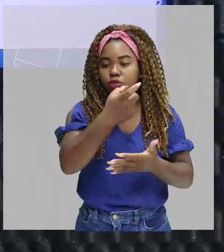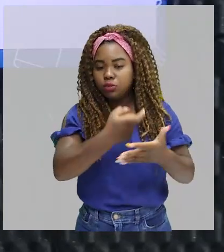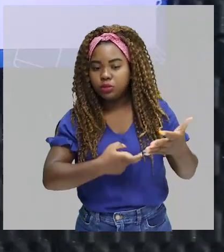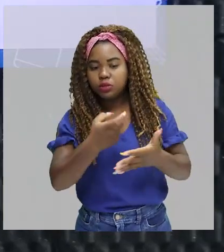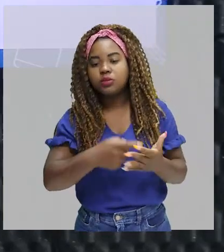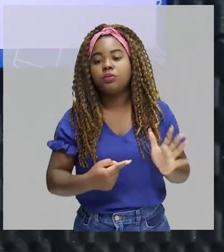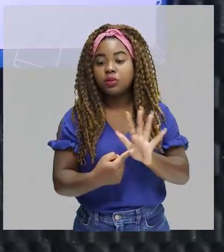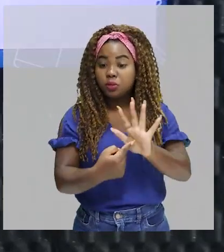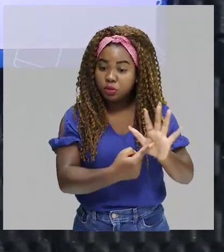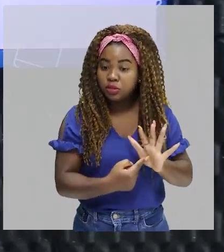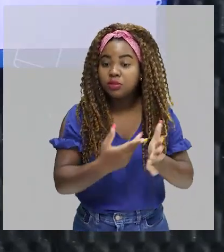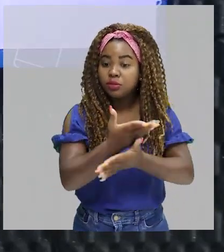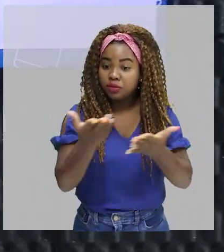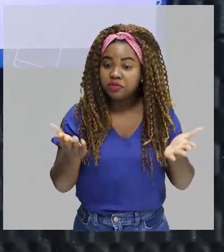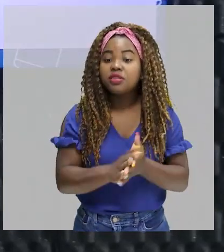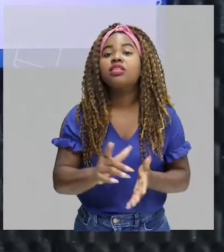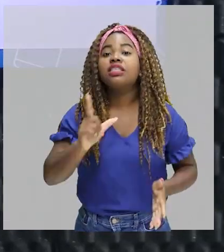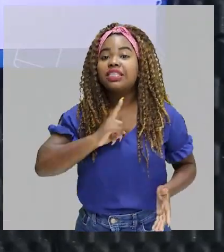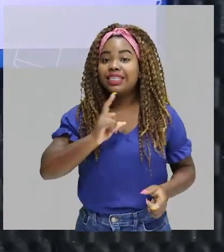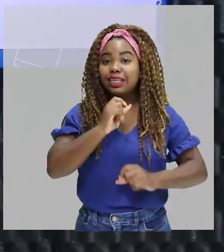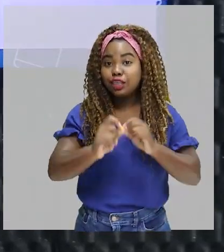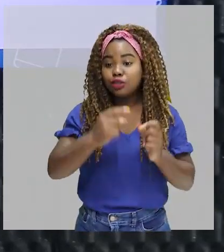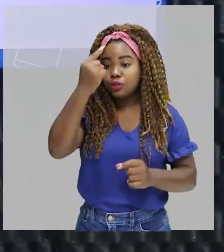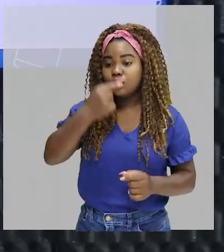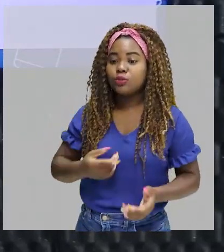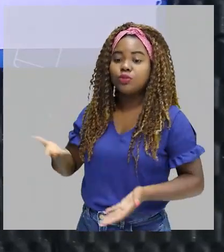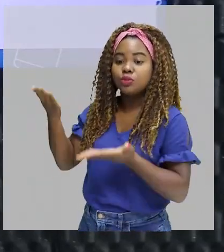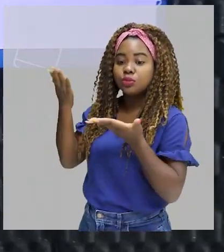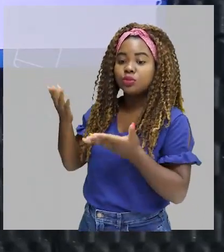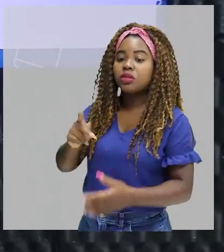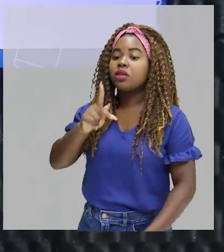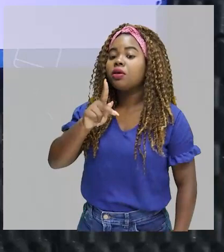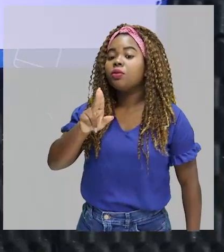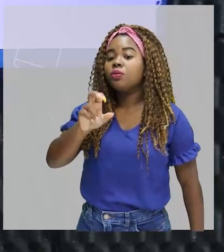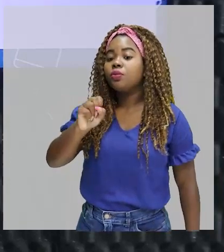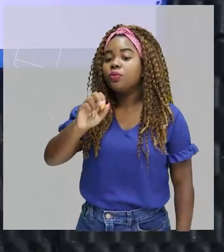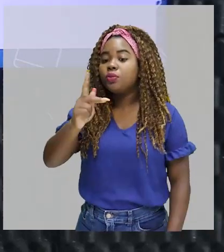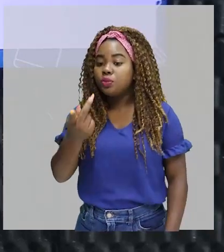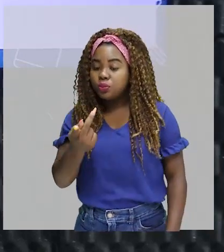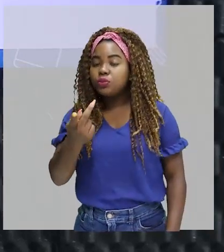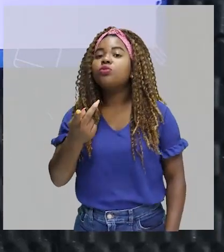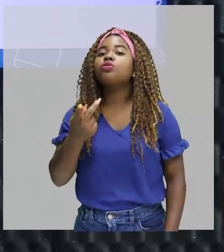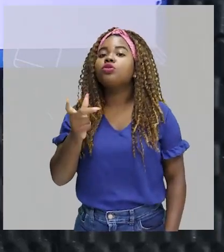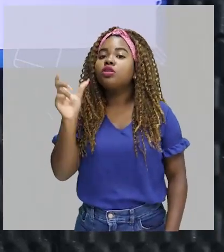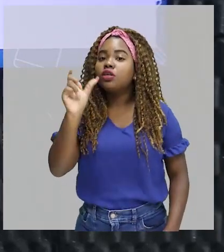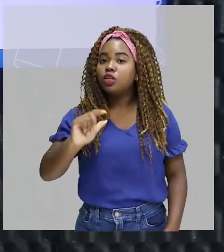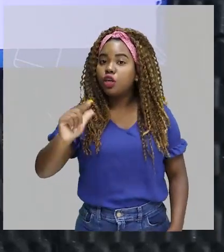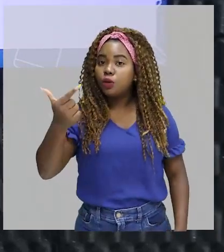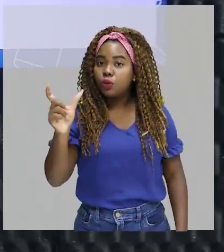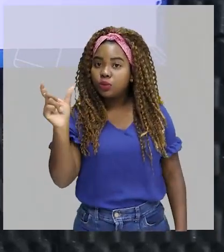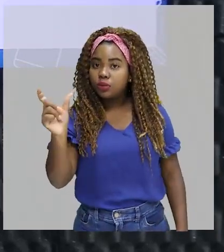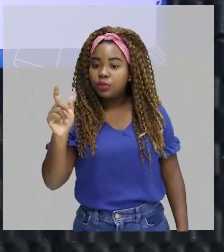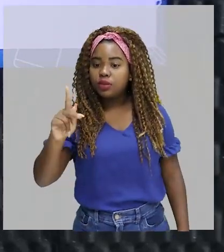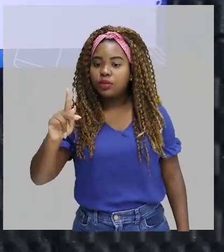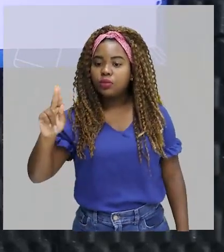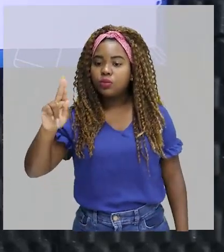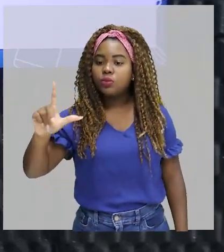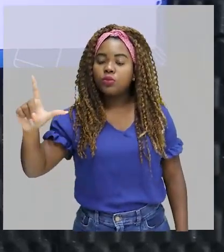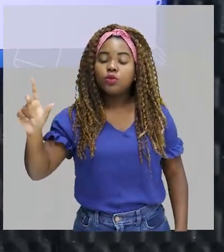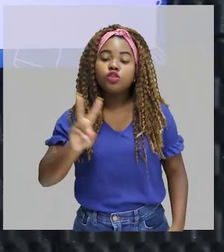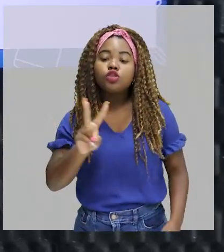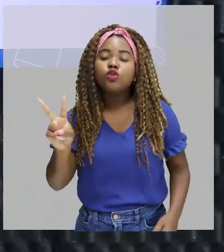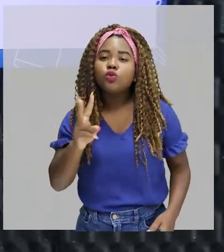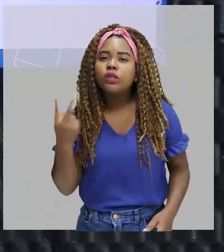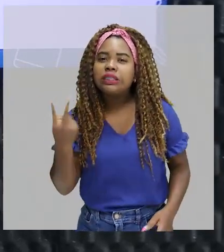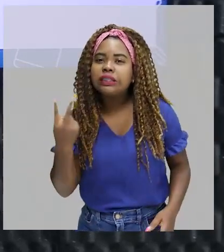já uma imagem de início para vocês. A palavrinha push e a palavra pull. São dois verbos da língua inglesa. O